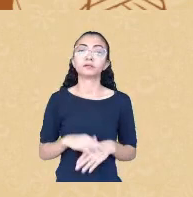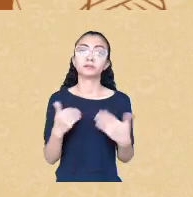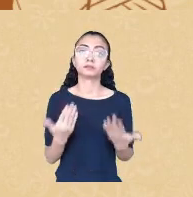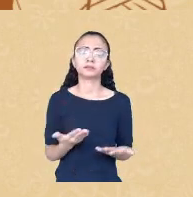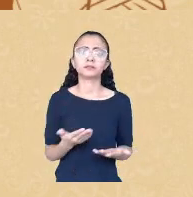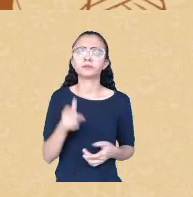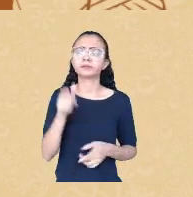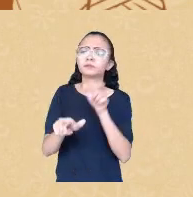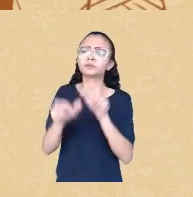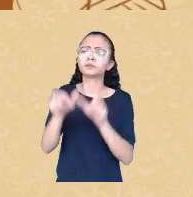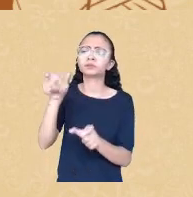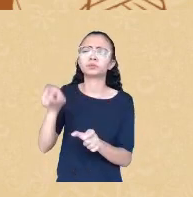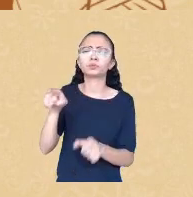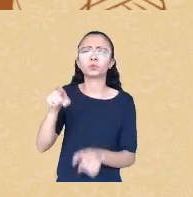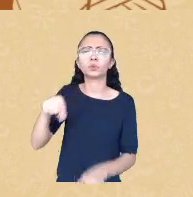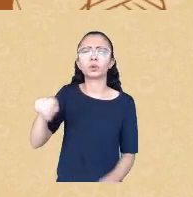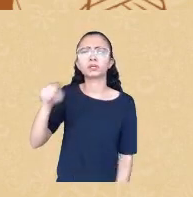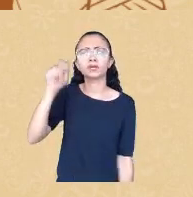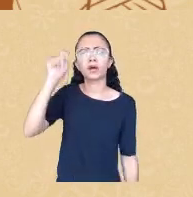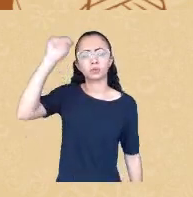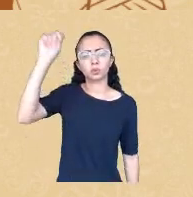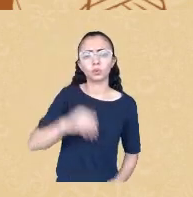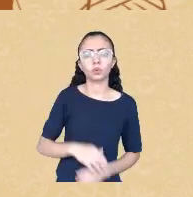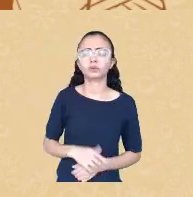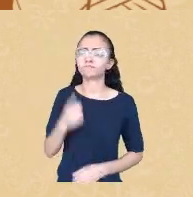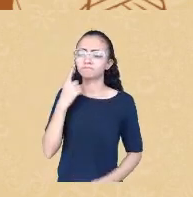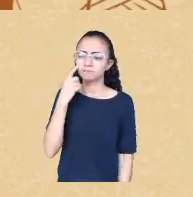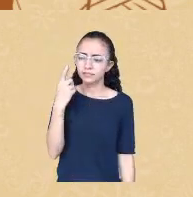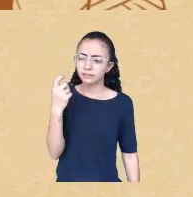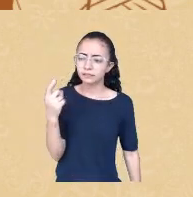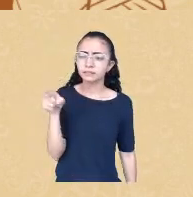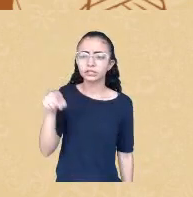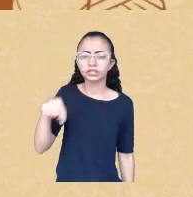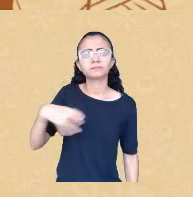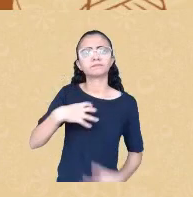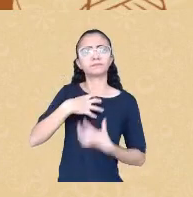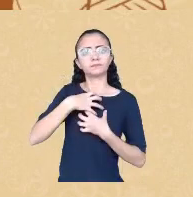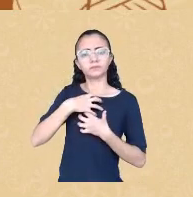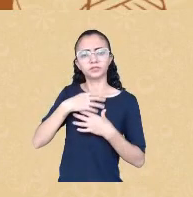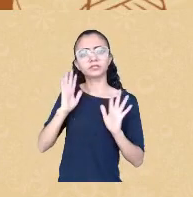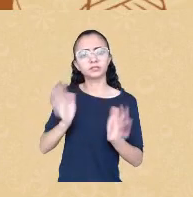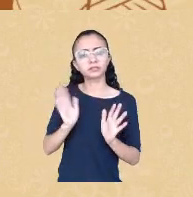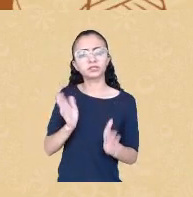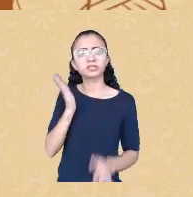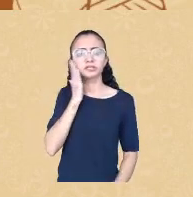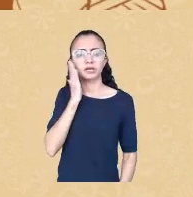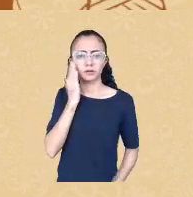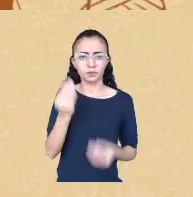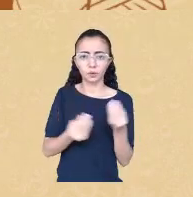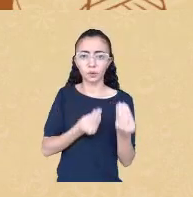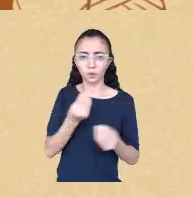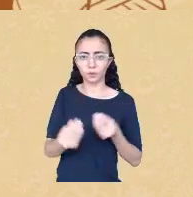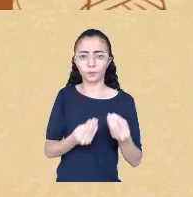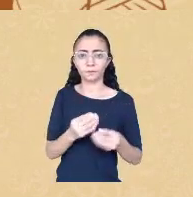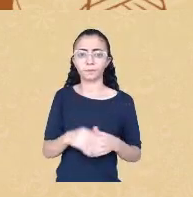eu conheço, eu senti na pele há muito tempo, né? Acho que há algum tempo, né? 2003, vai fazer uns 18 anos, né? Que a gente